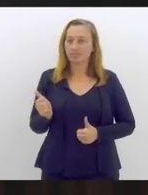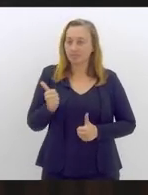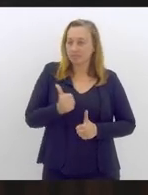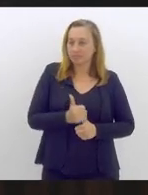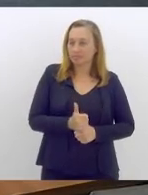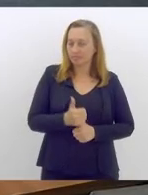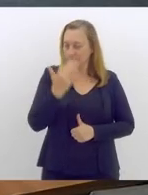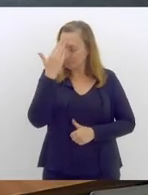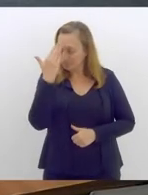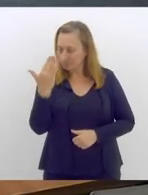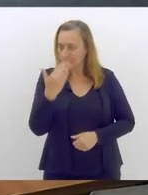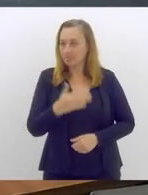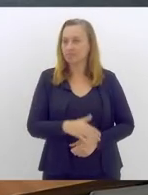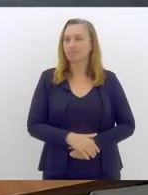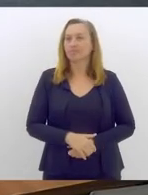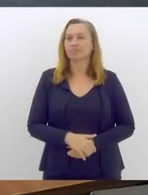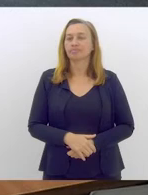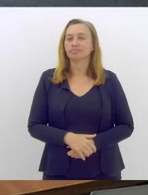muito obrigado